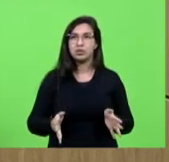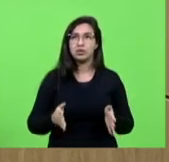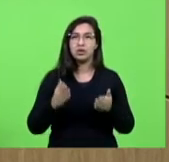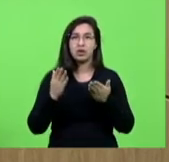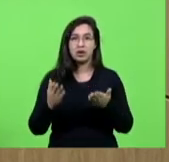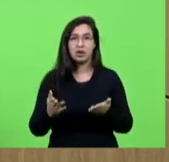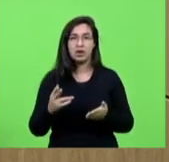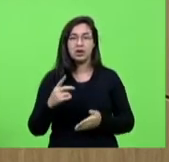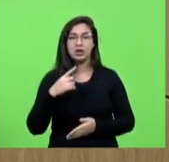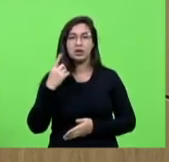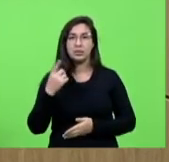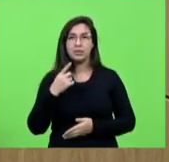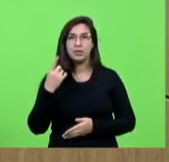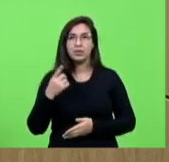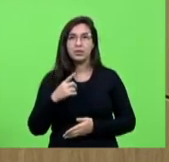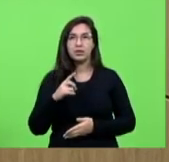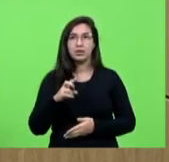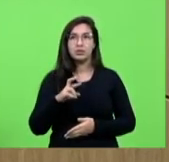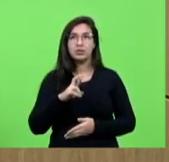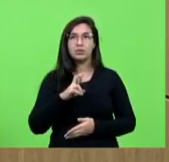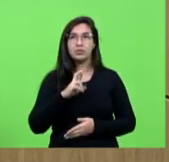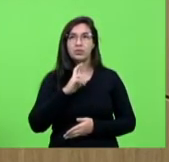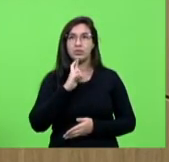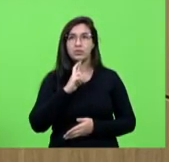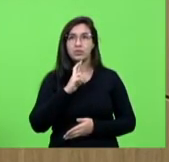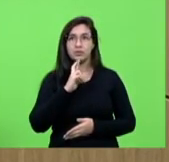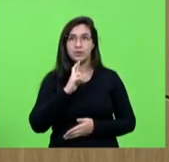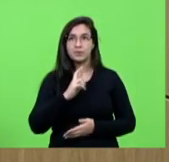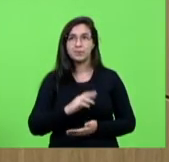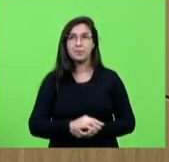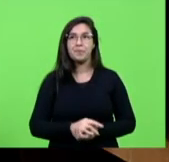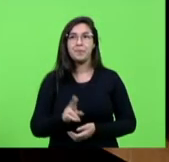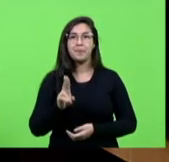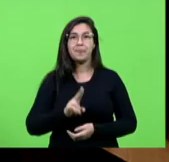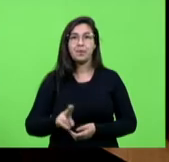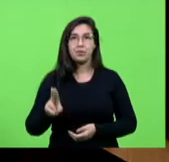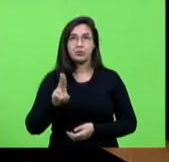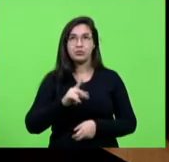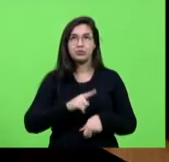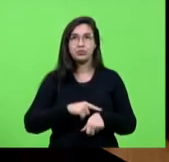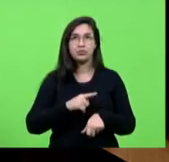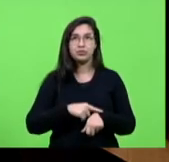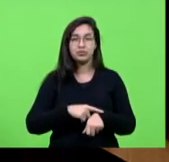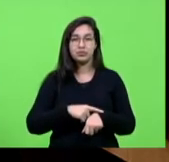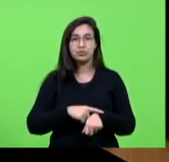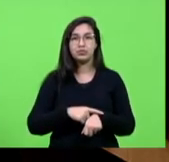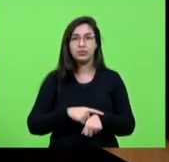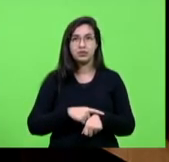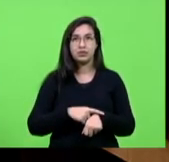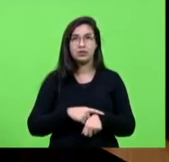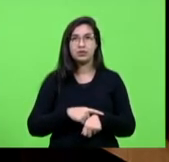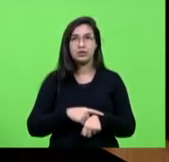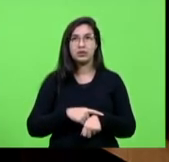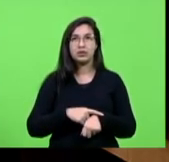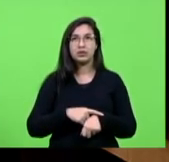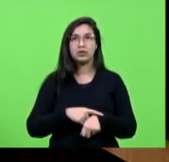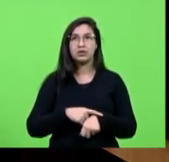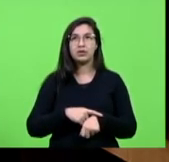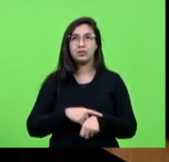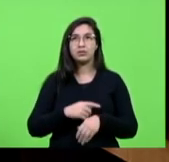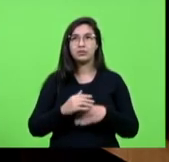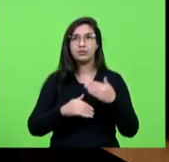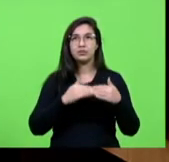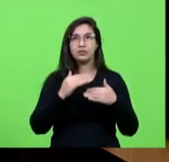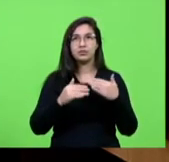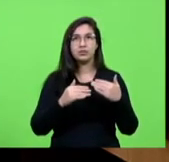nobre deputado Rodrigo Minuto, que utilizou o horário do... Mas o Rodrigo Minuto não é